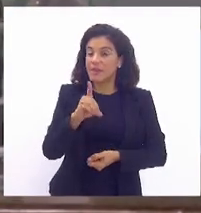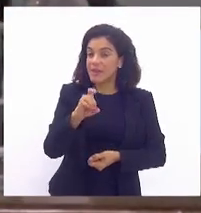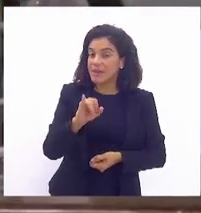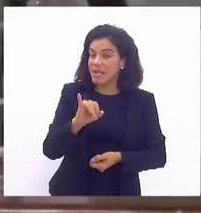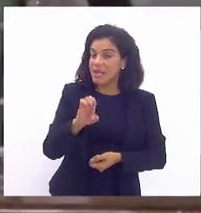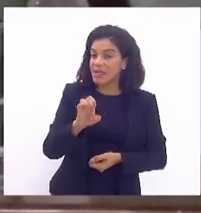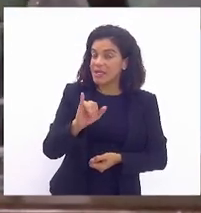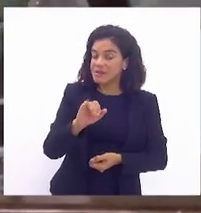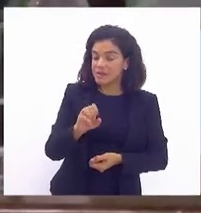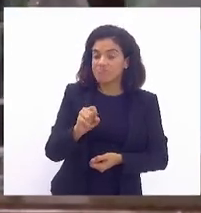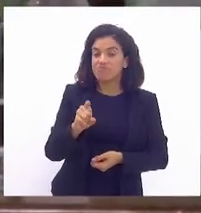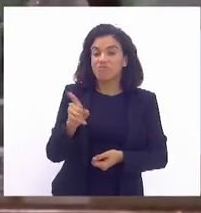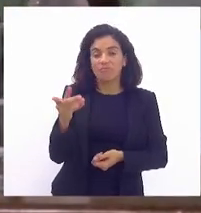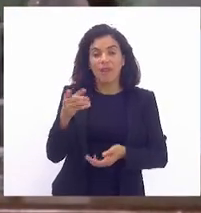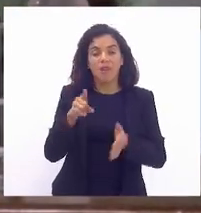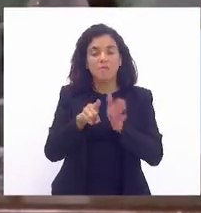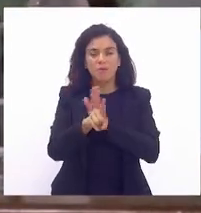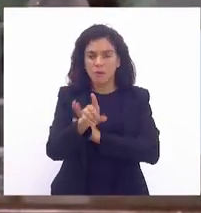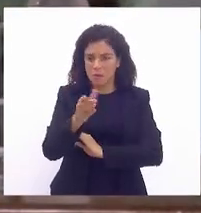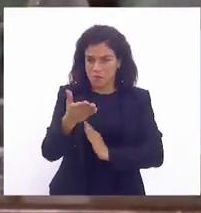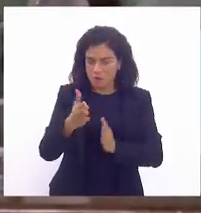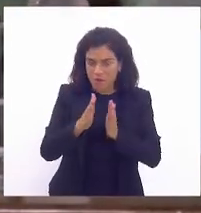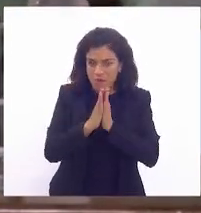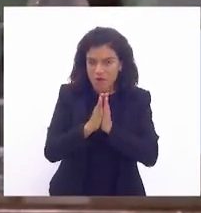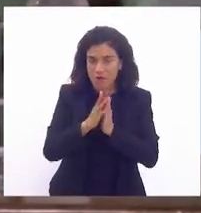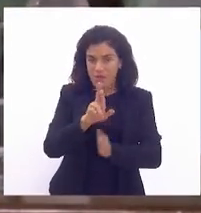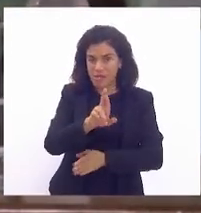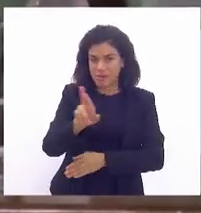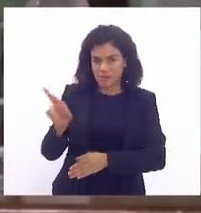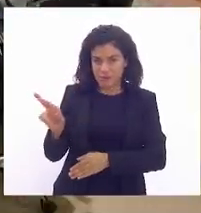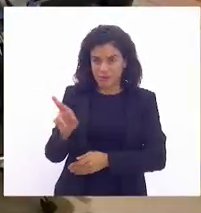uma pergunta e eu gostaria que você respondesse, por favor.